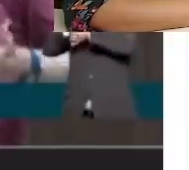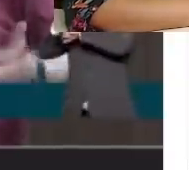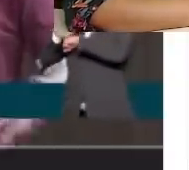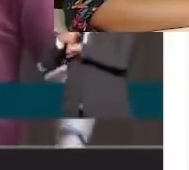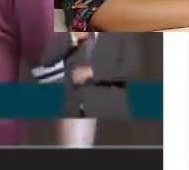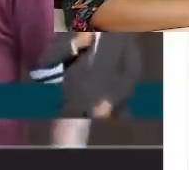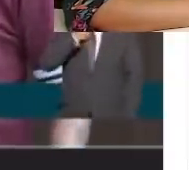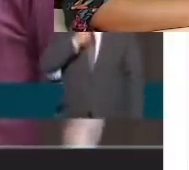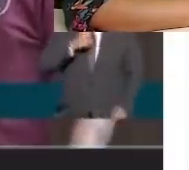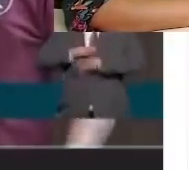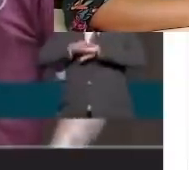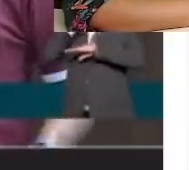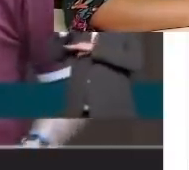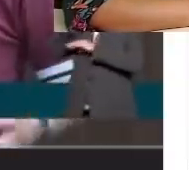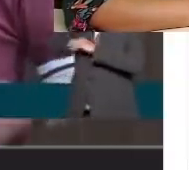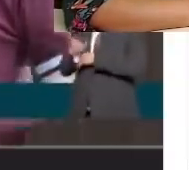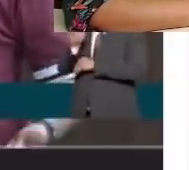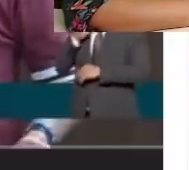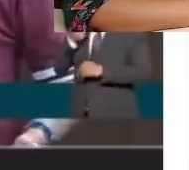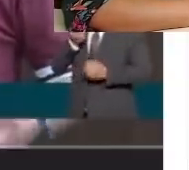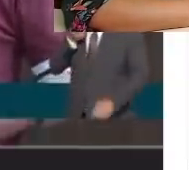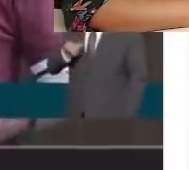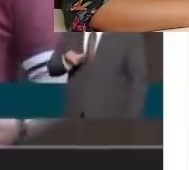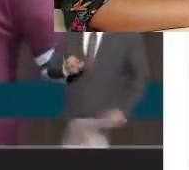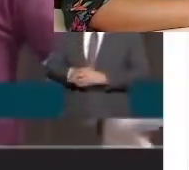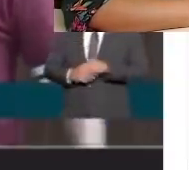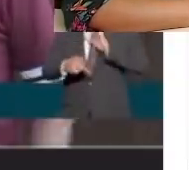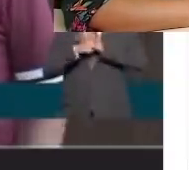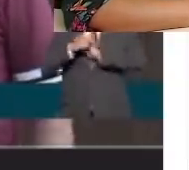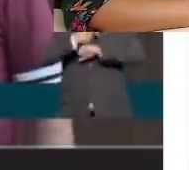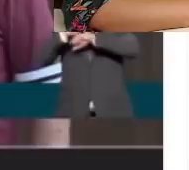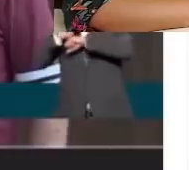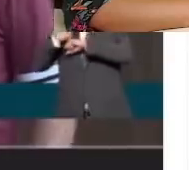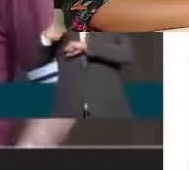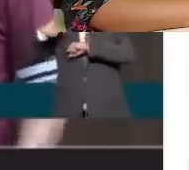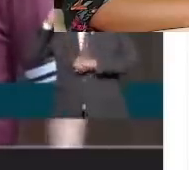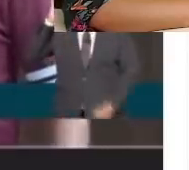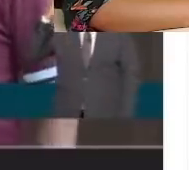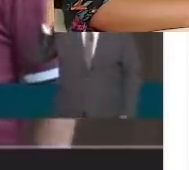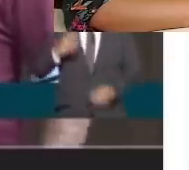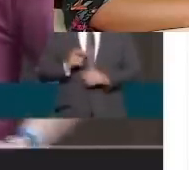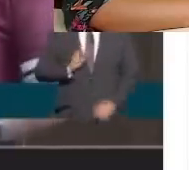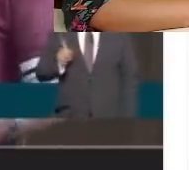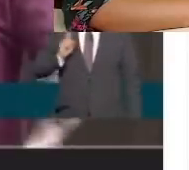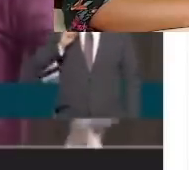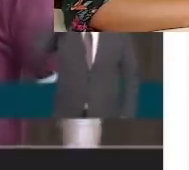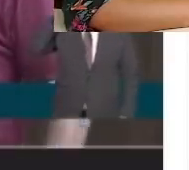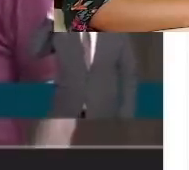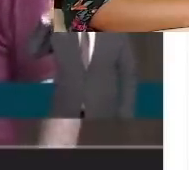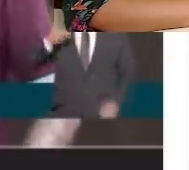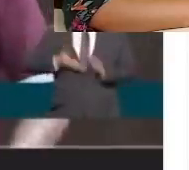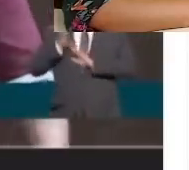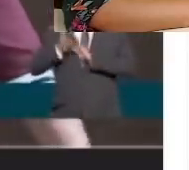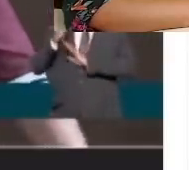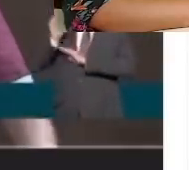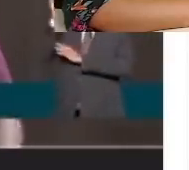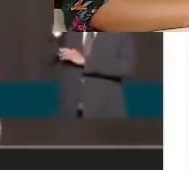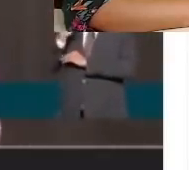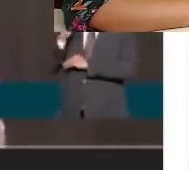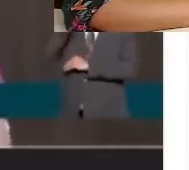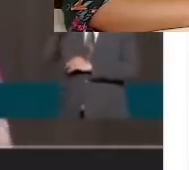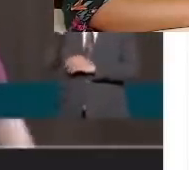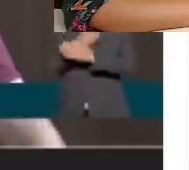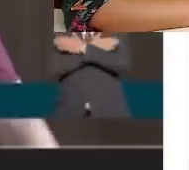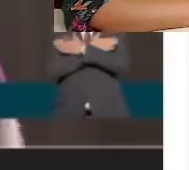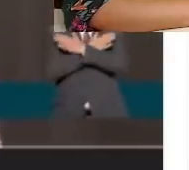Ele mesmo diz aquilo. Eu acho que a própria imprensa tinha interesse em resolver esse assunto. Porque não foi da cabeça dele, ele andava pelo Brasil, um cara desempregado há muito